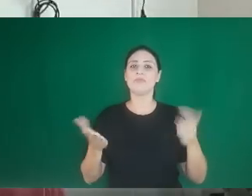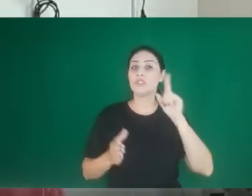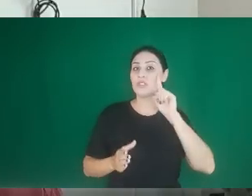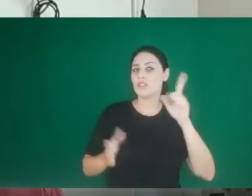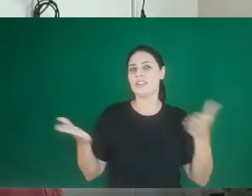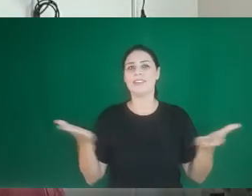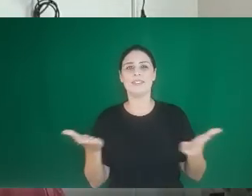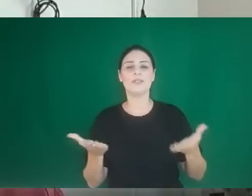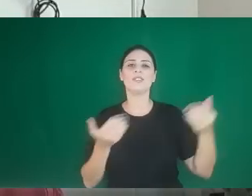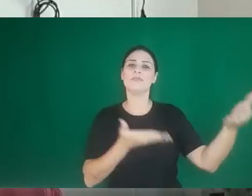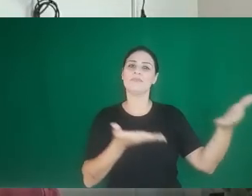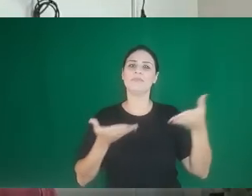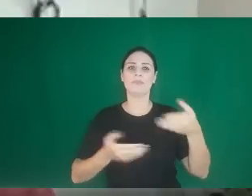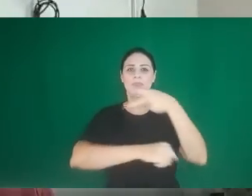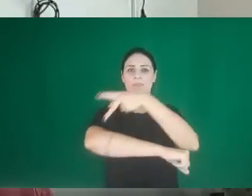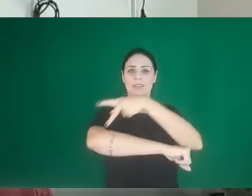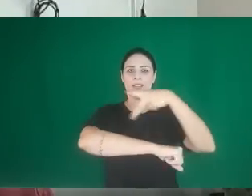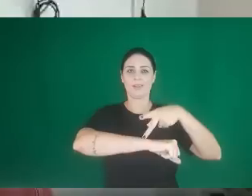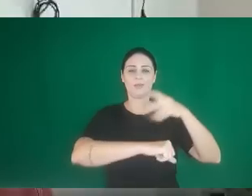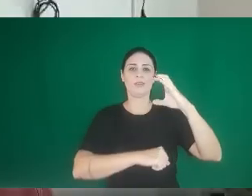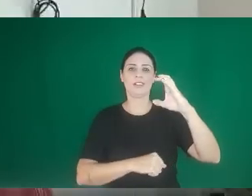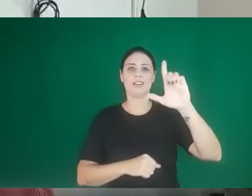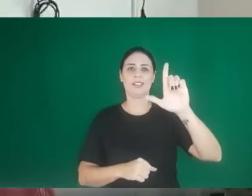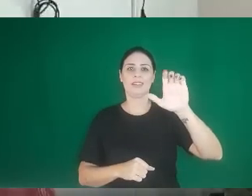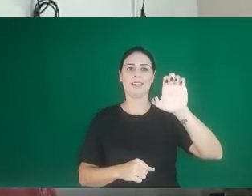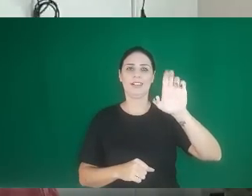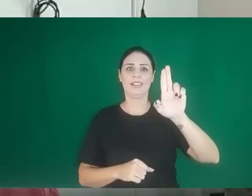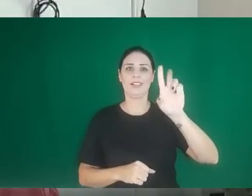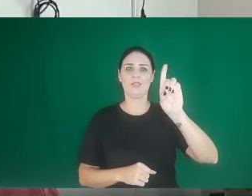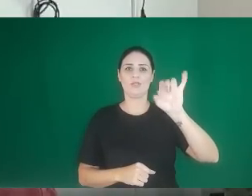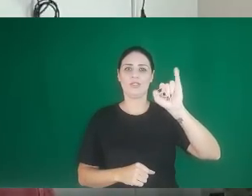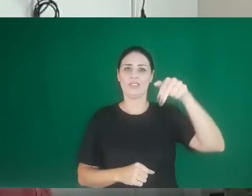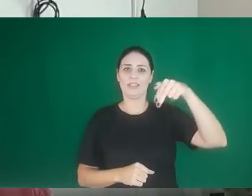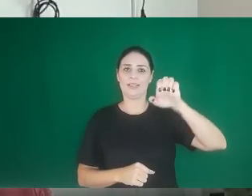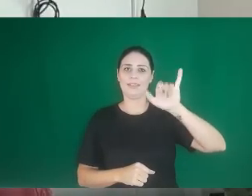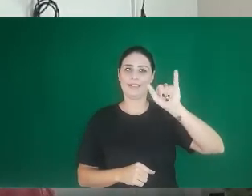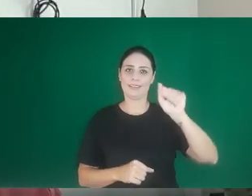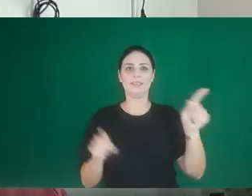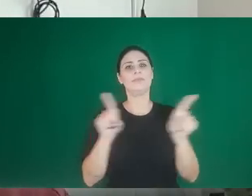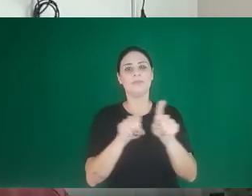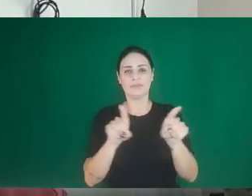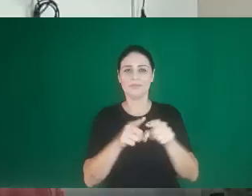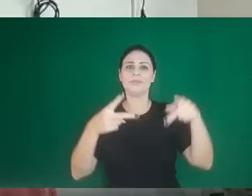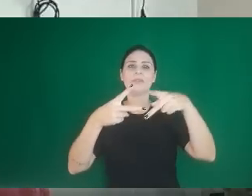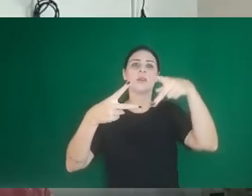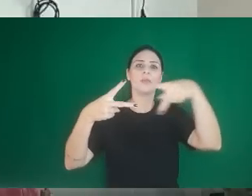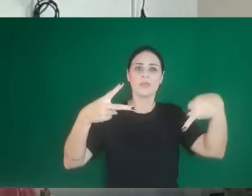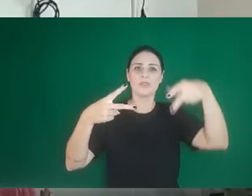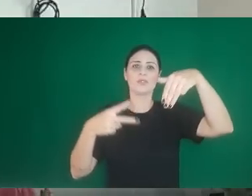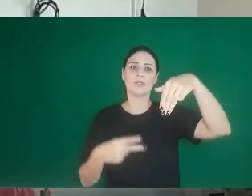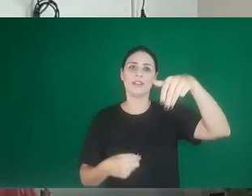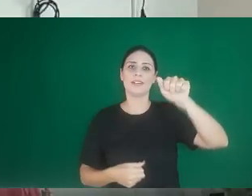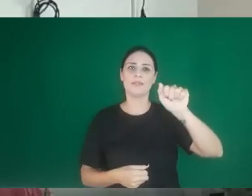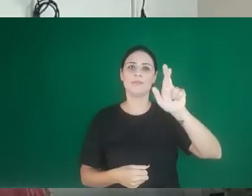o dia de hoje, né, estaremos aqui com a nossa pedagoga Claudineia, professora pedagoga Claudineia, e também com a professora Marta